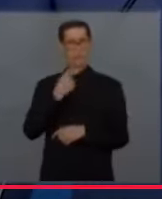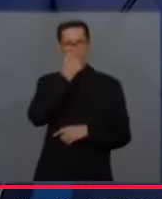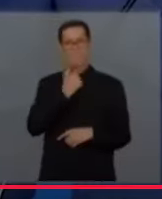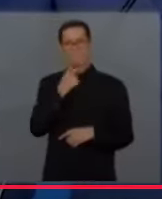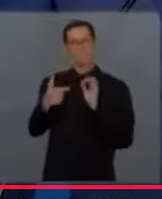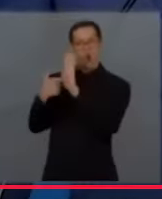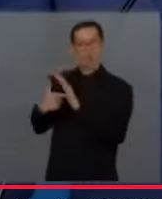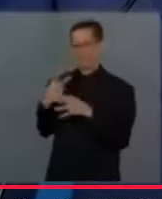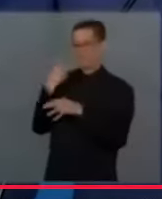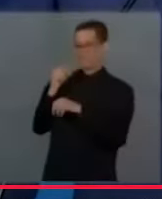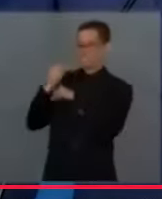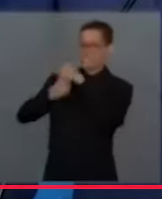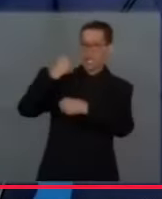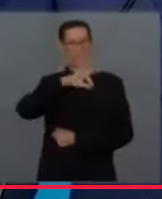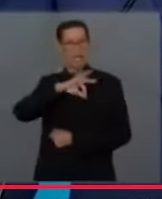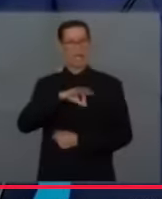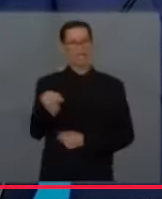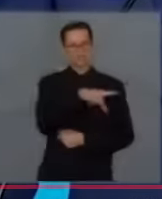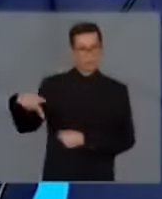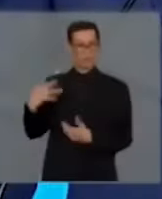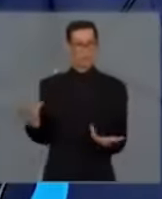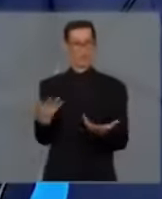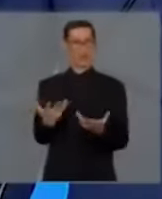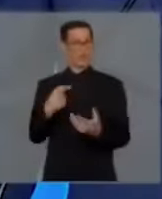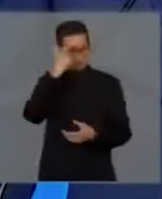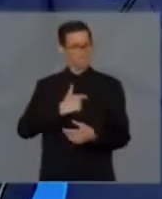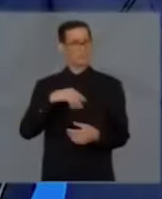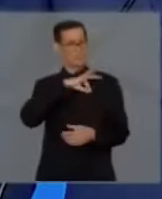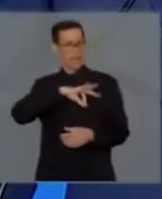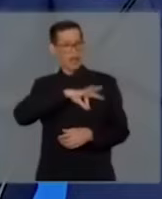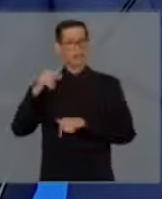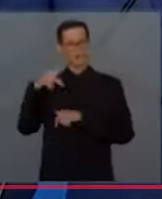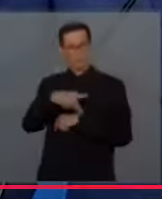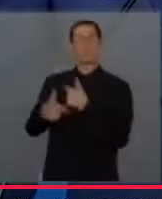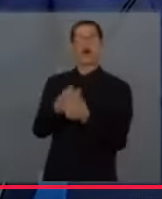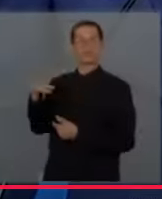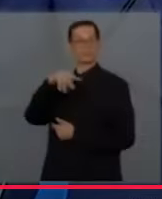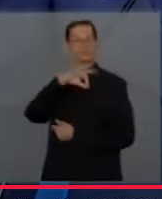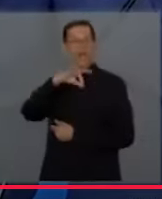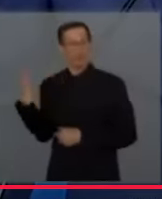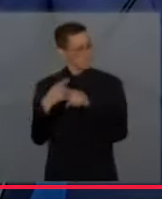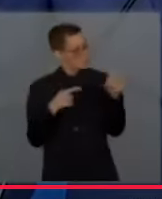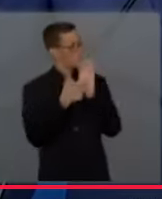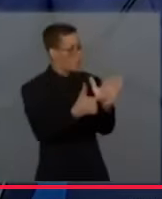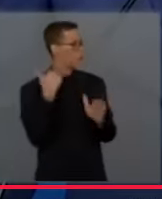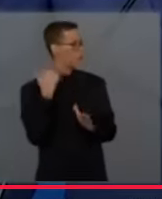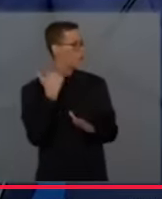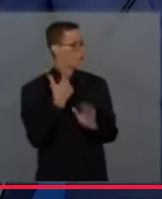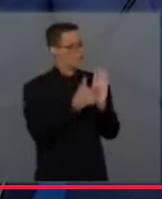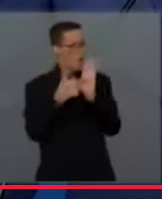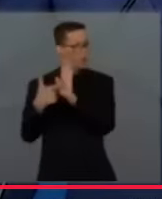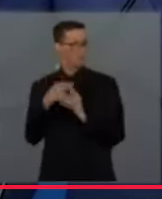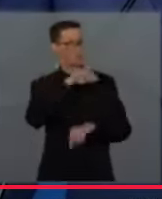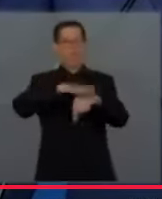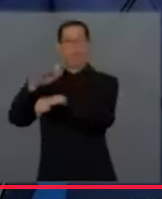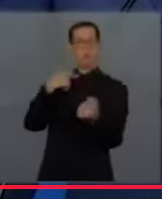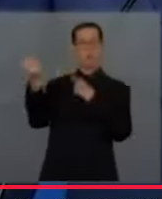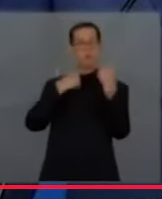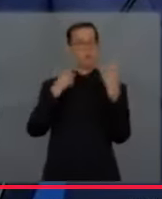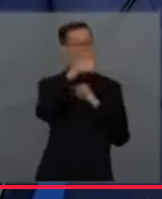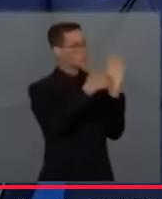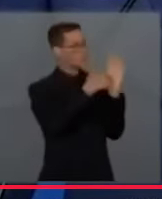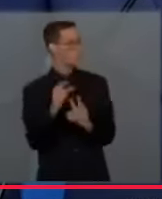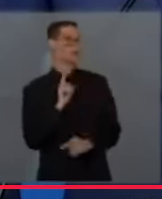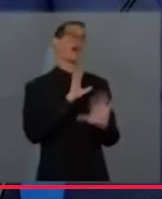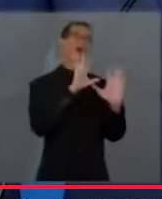vivi meu salário de professor você diz que eu não trabalho eu digo abertamente que no seu governo tem escândalos esquemas mostra o seu sigilo aí você ataca Grid mas não mostra preste atenção gente minha